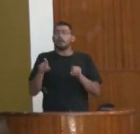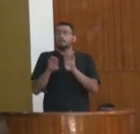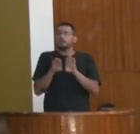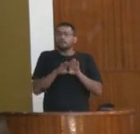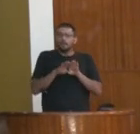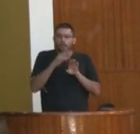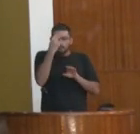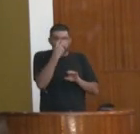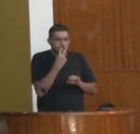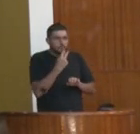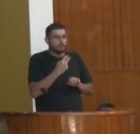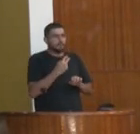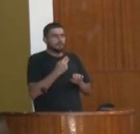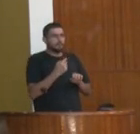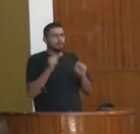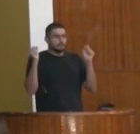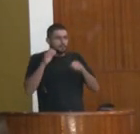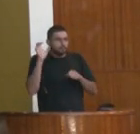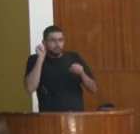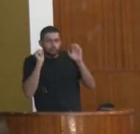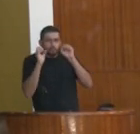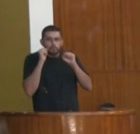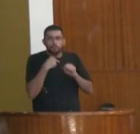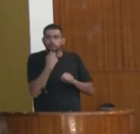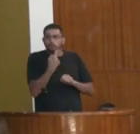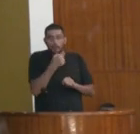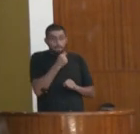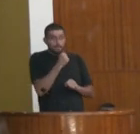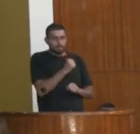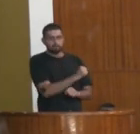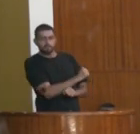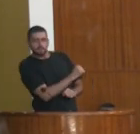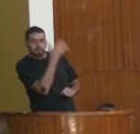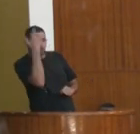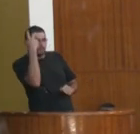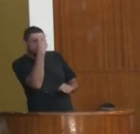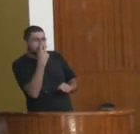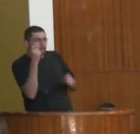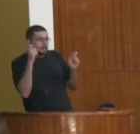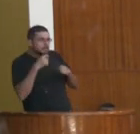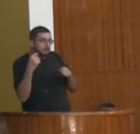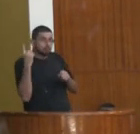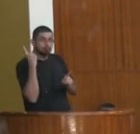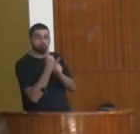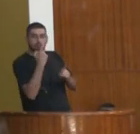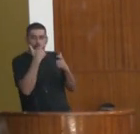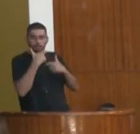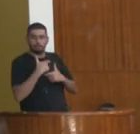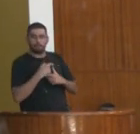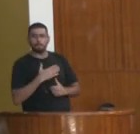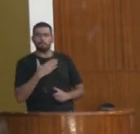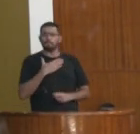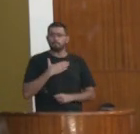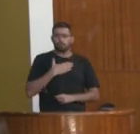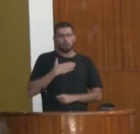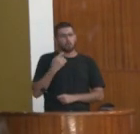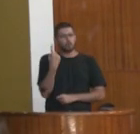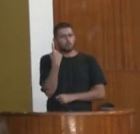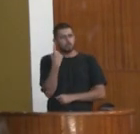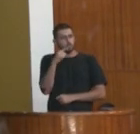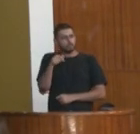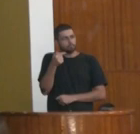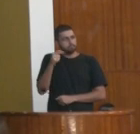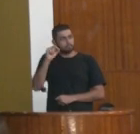localizar. Meu nome é Charles de Souza, sou um homem de cerca de 1,70 m, sou